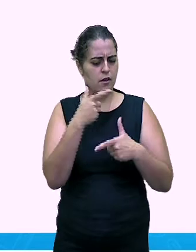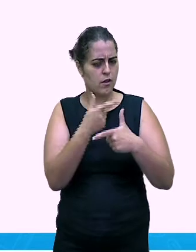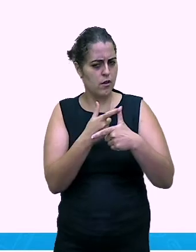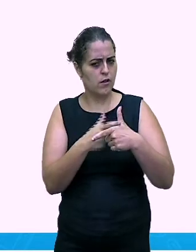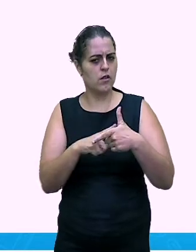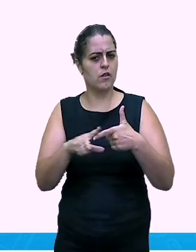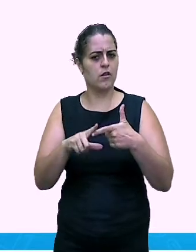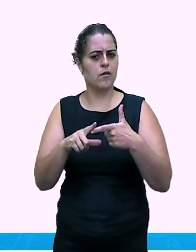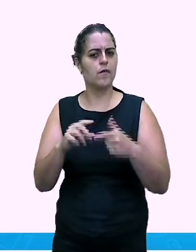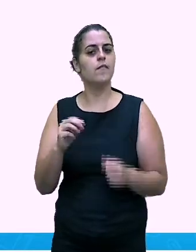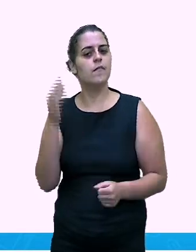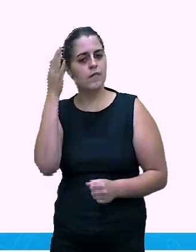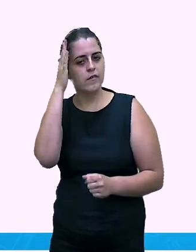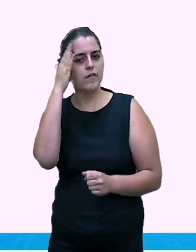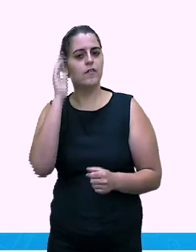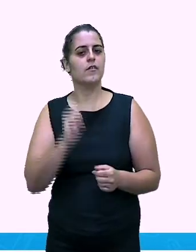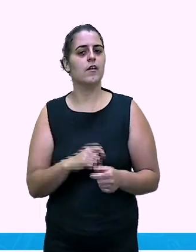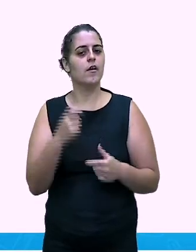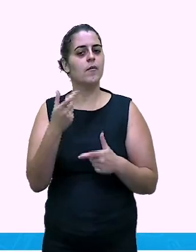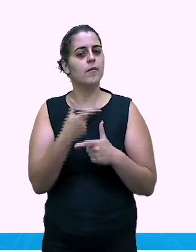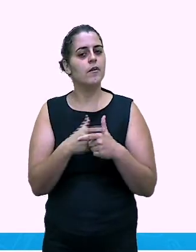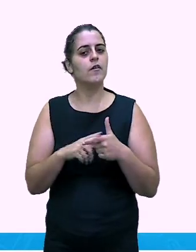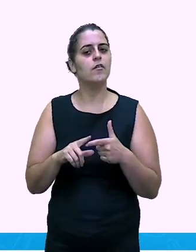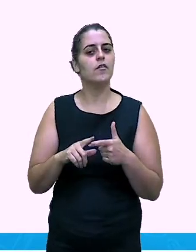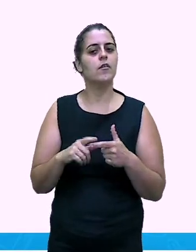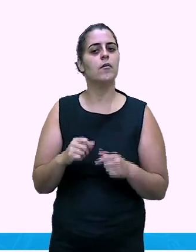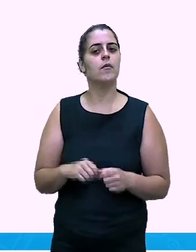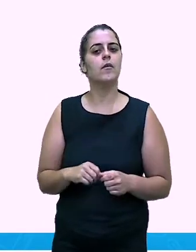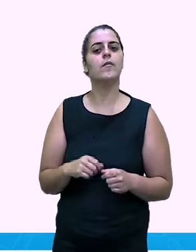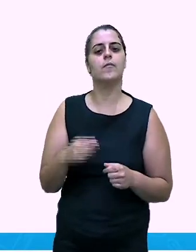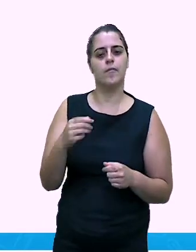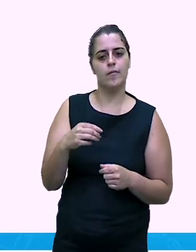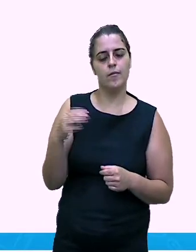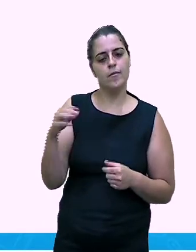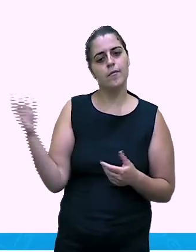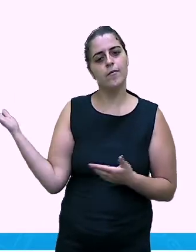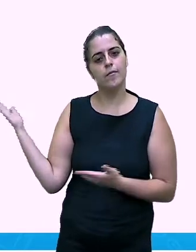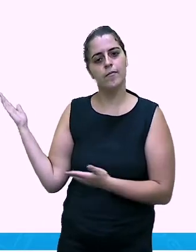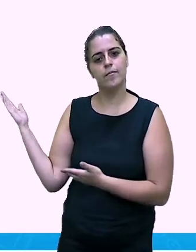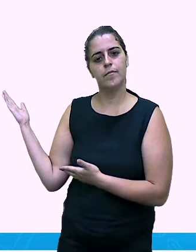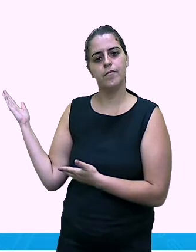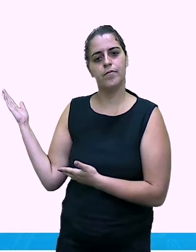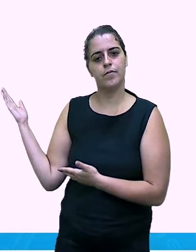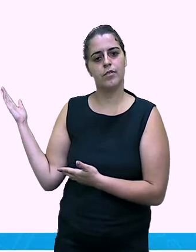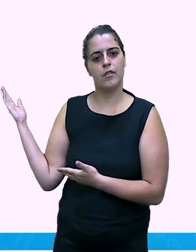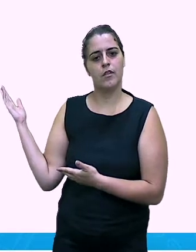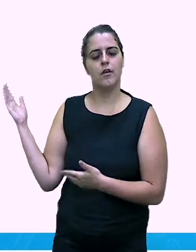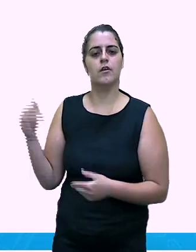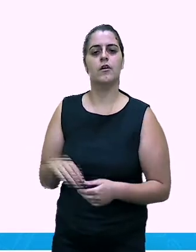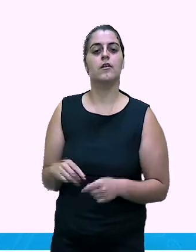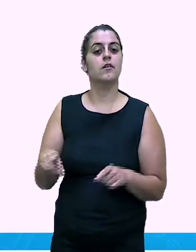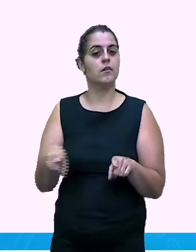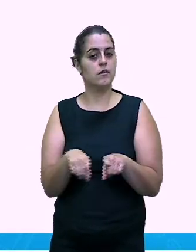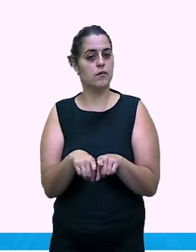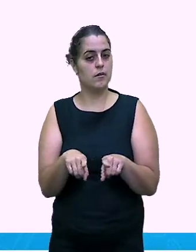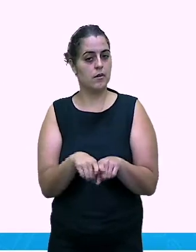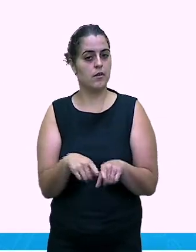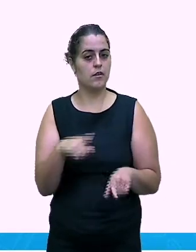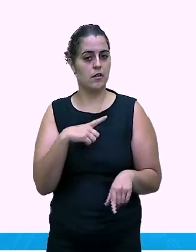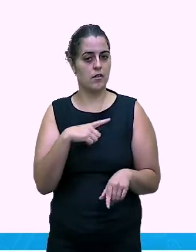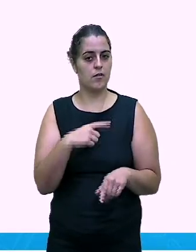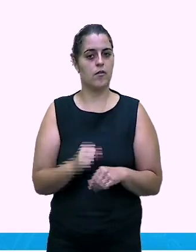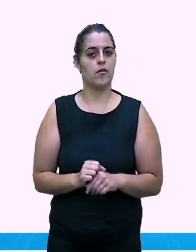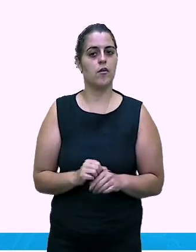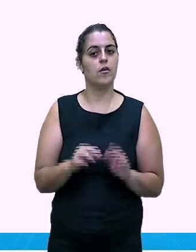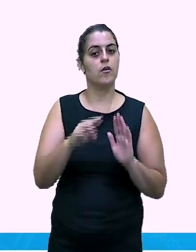hora de apresentar como atividade, você vai perceber que é uma divisão. A divisão também tem os